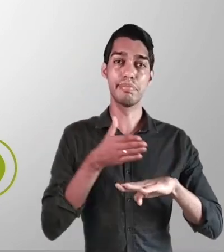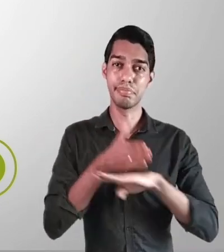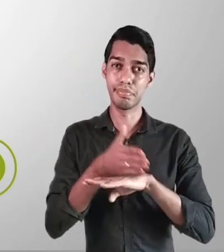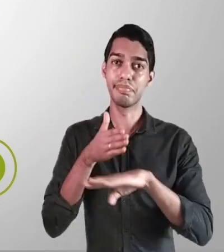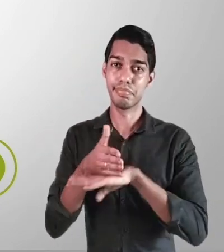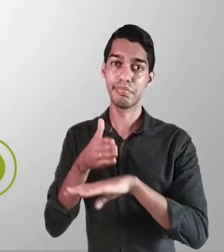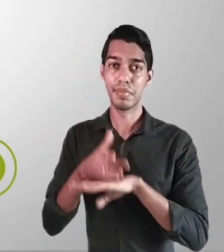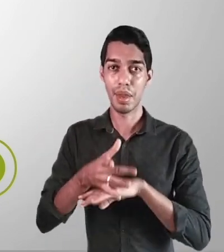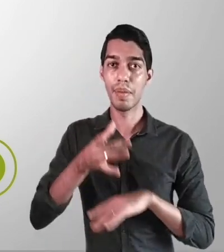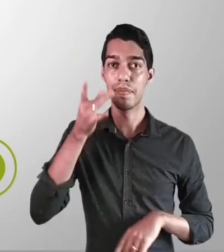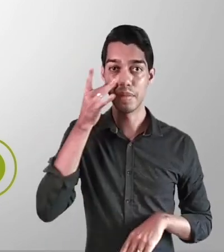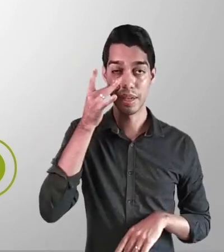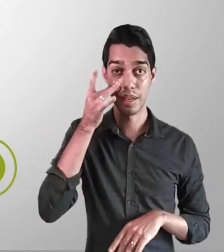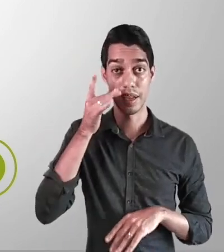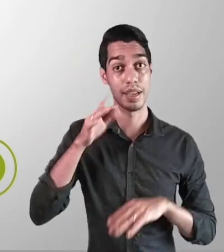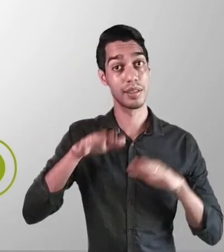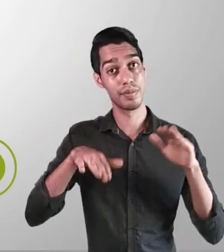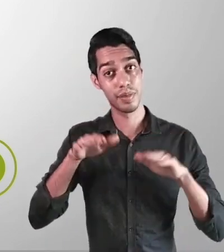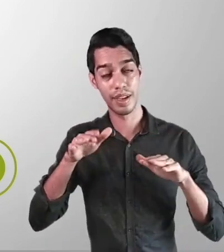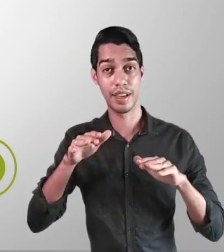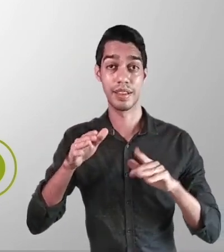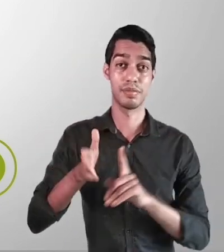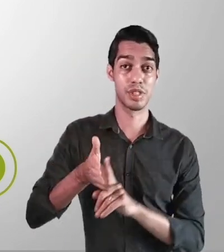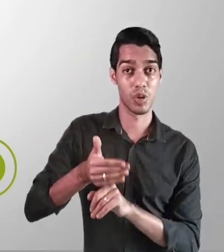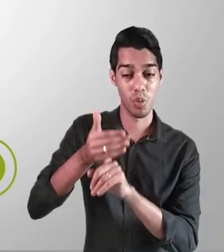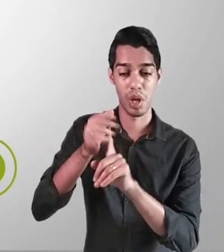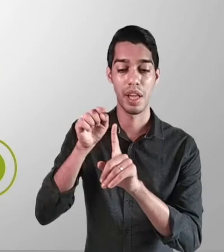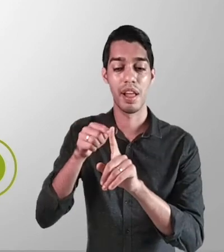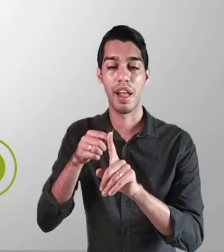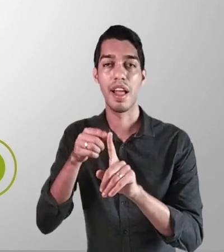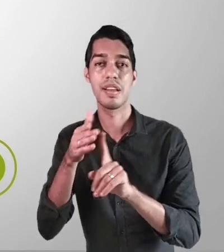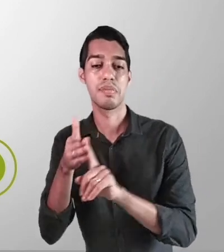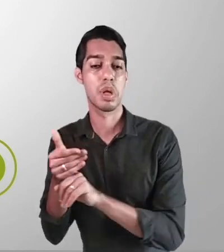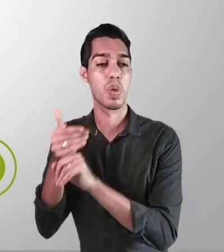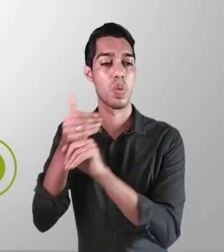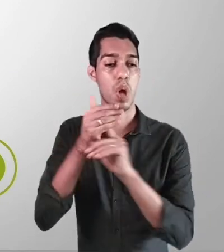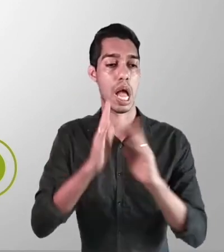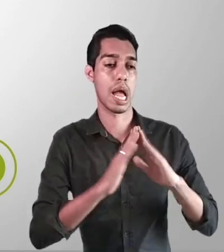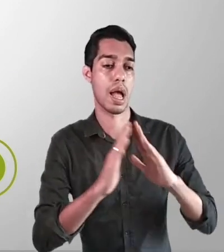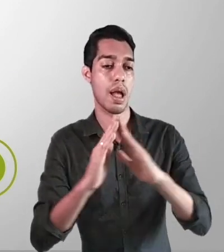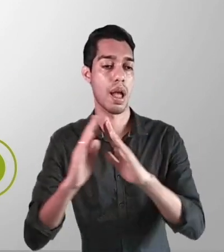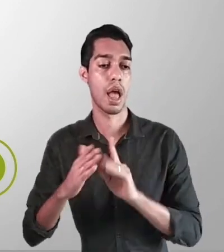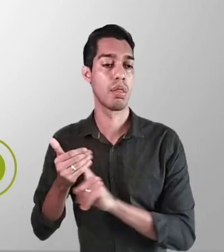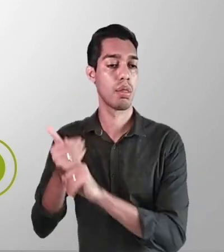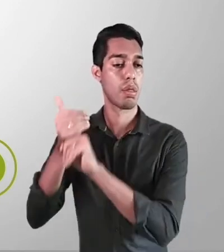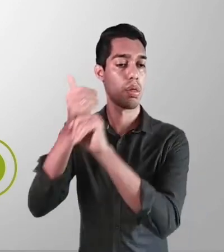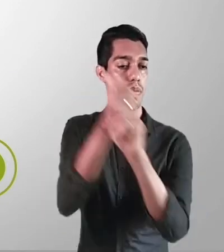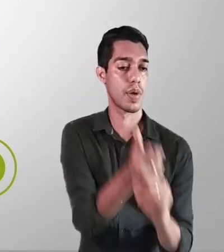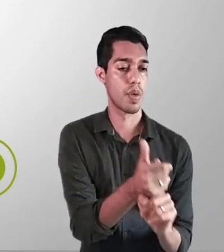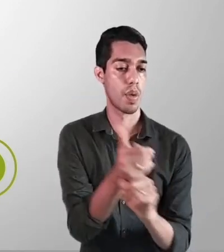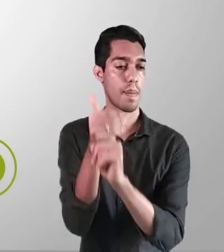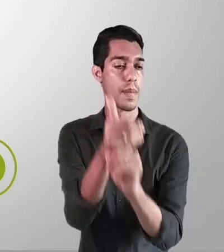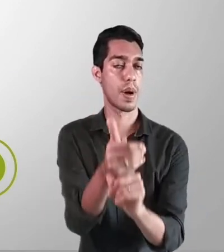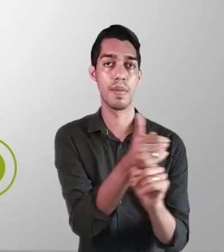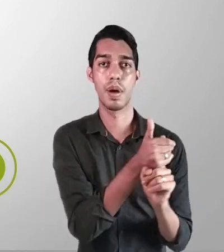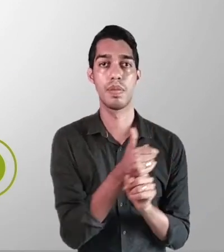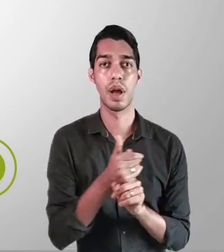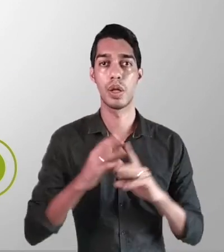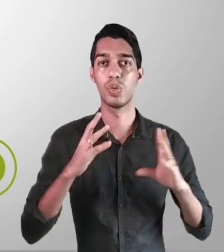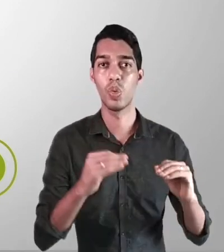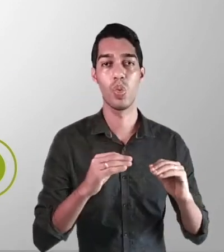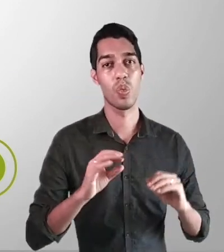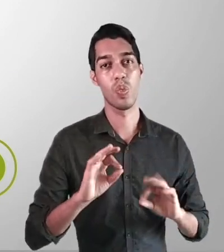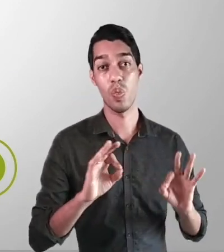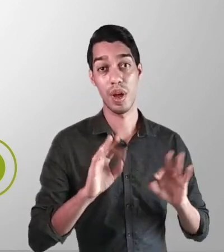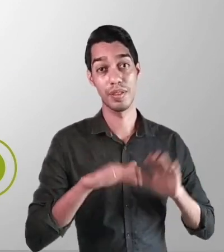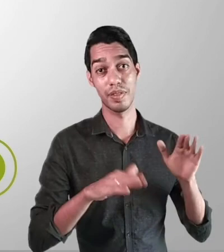conseguiu chegar na residência de todos, nem todos têm acesso à internet, portanto, são canais que